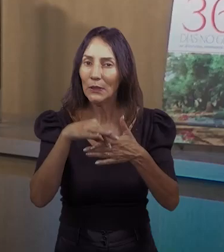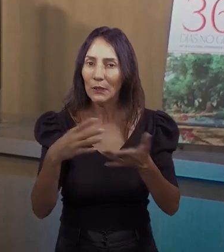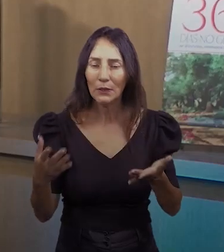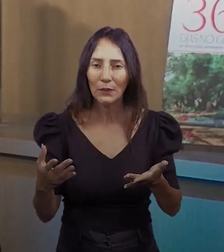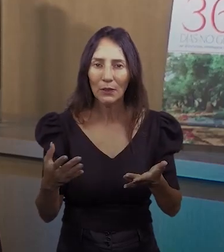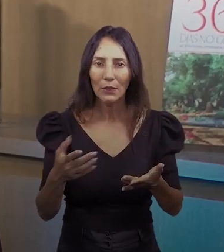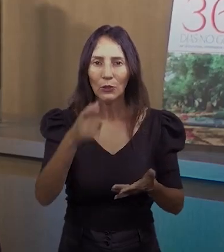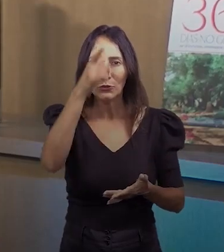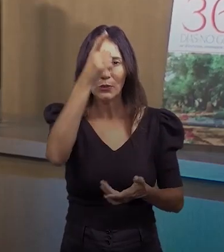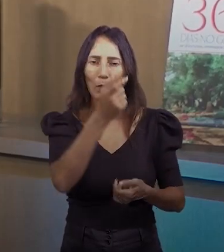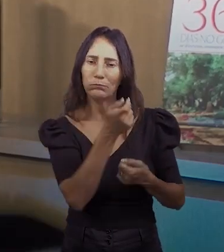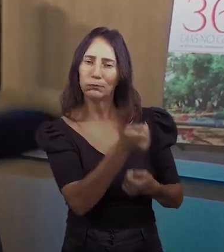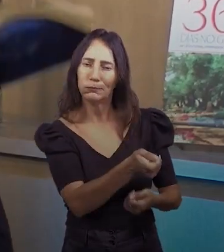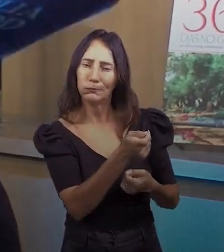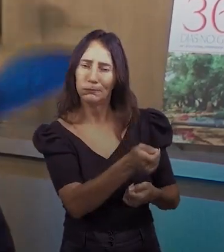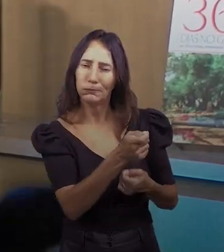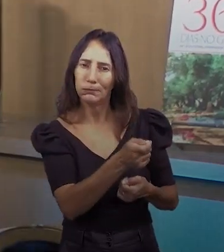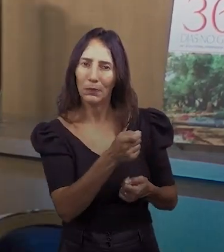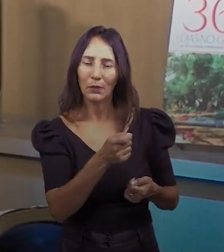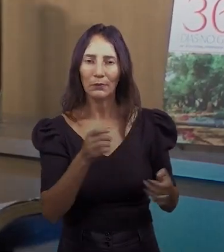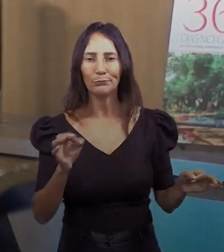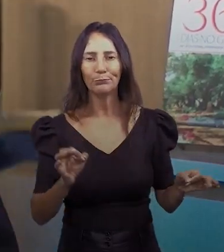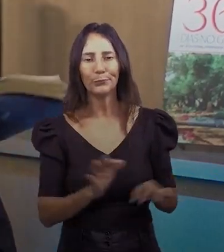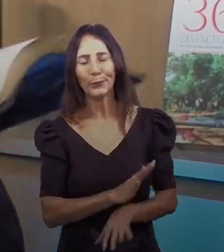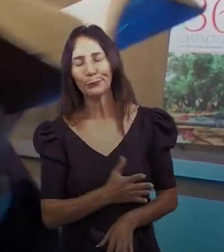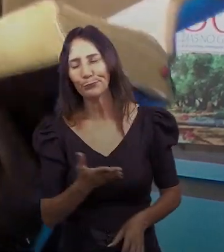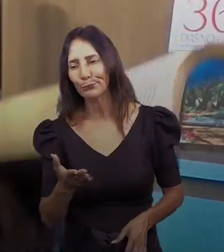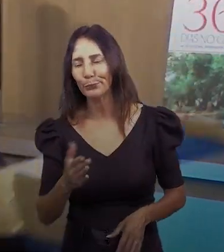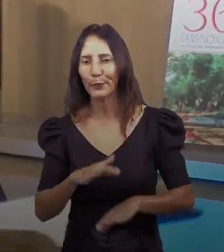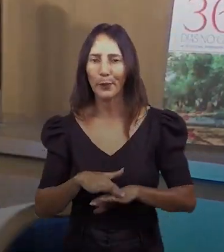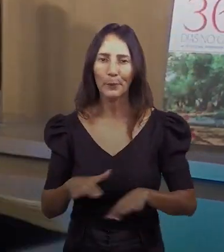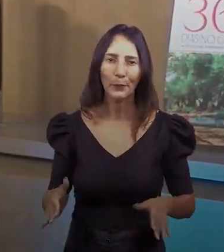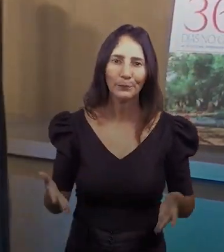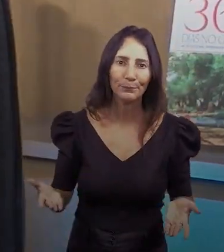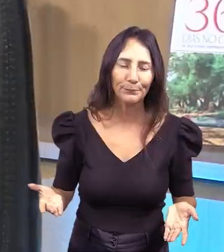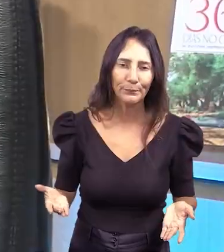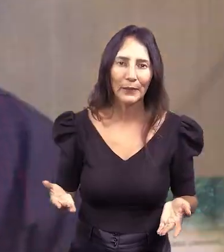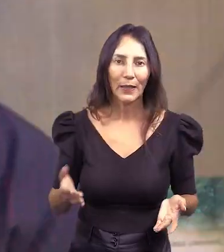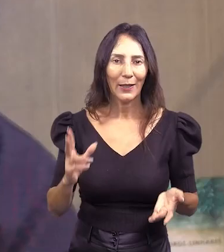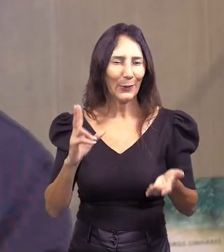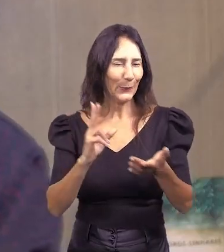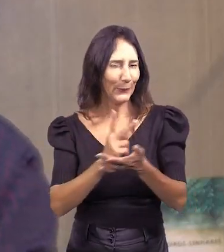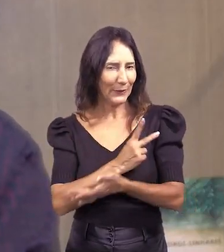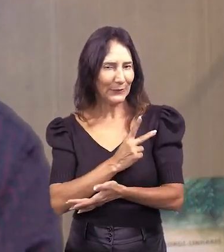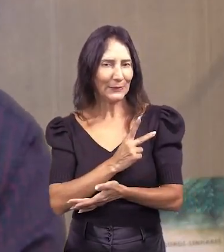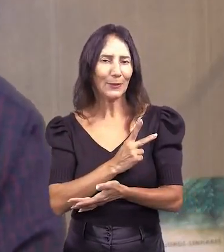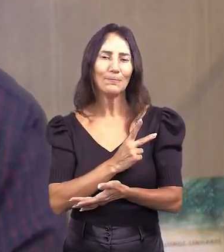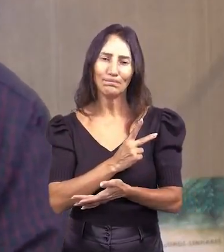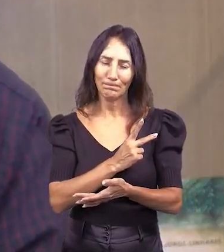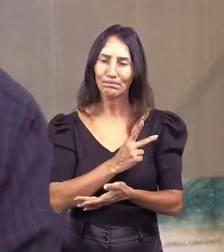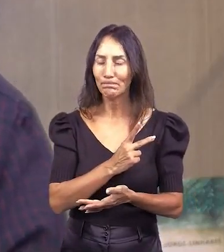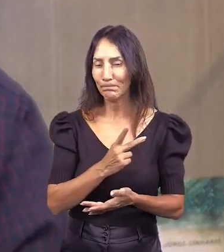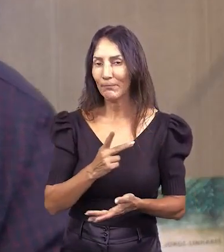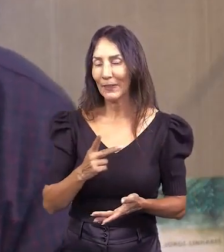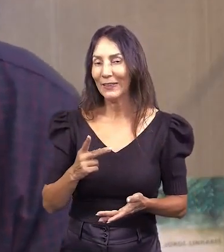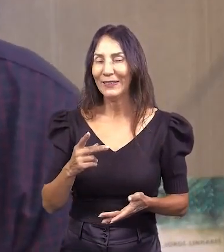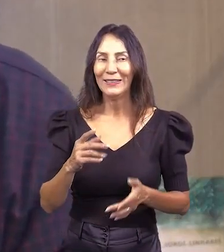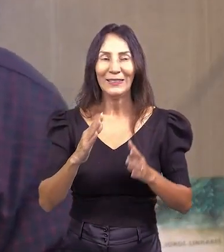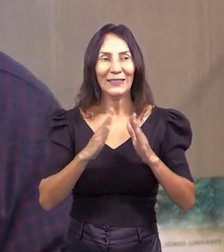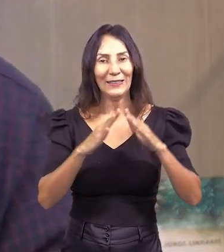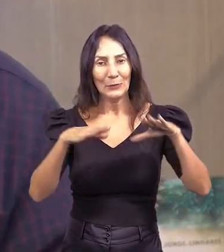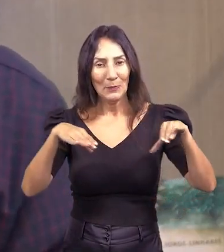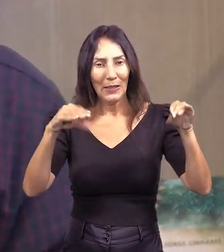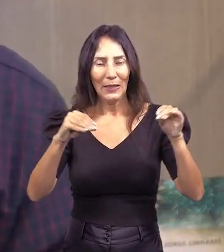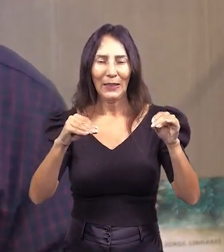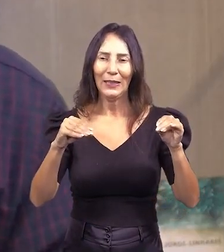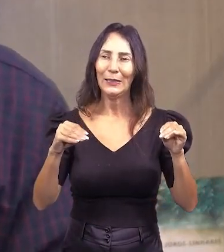máximo da nação, e o inimigo atacava ele, pronto, destruía tudo. Aí surgiu uma necessidade